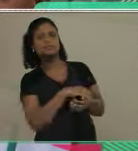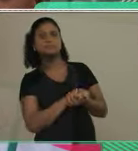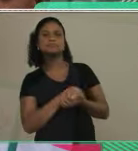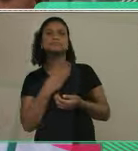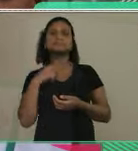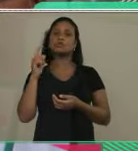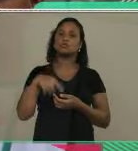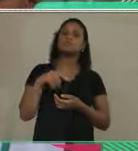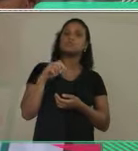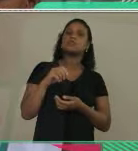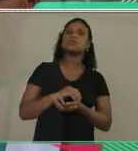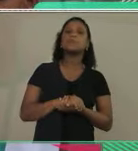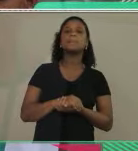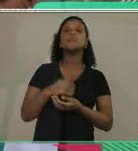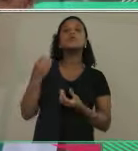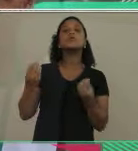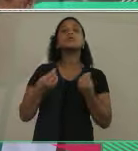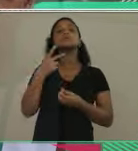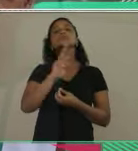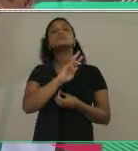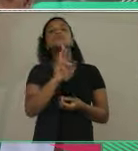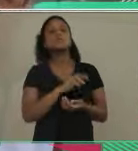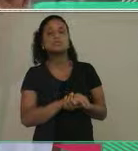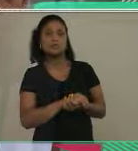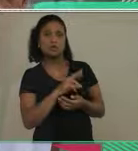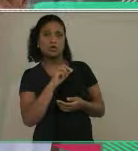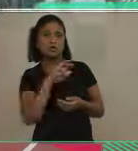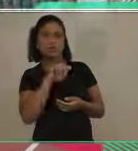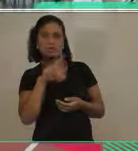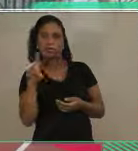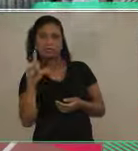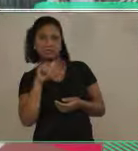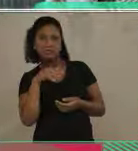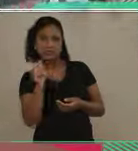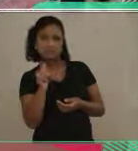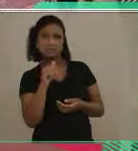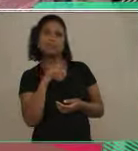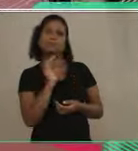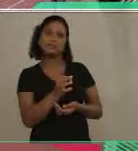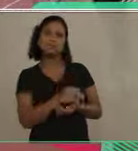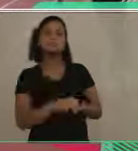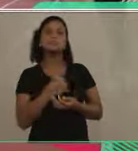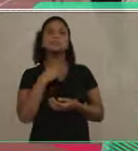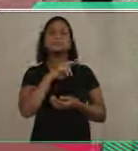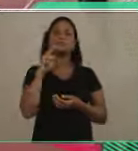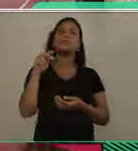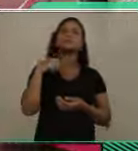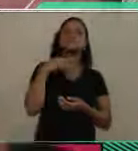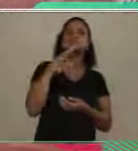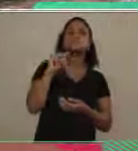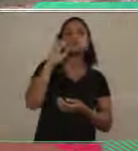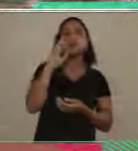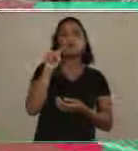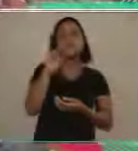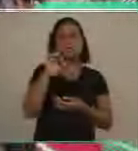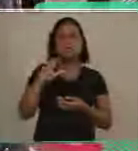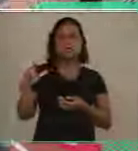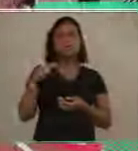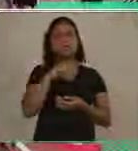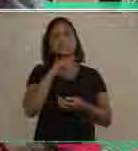Rafael. Ele tem deficiência intelectual. Hoje ele fez uma corrida de 50 metros e ganhou a medalha de ouro